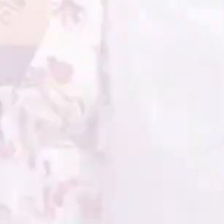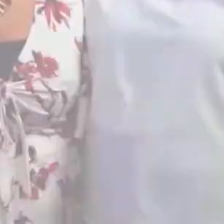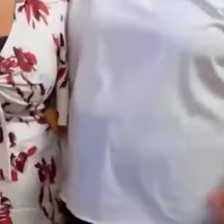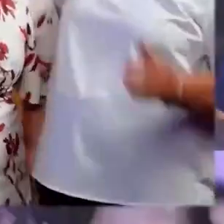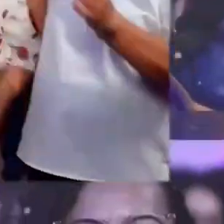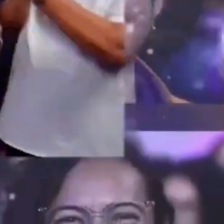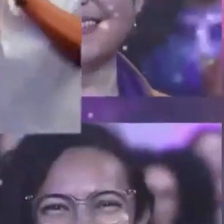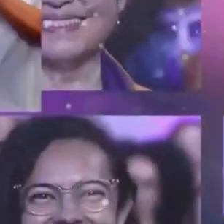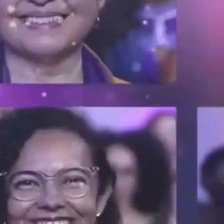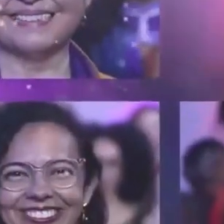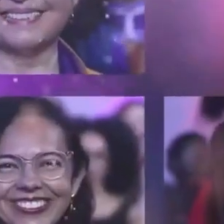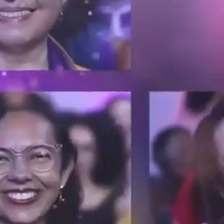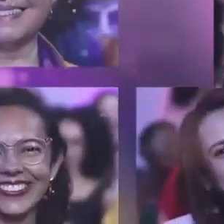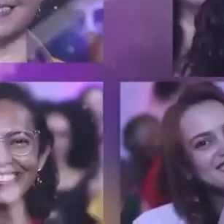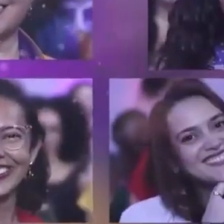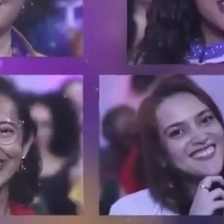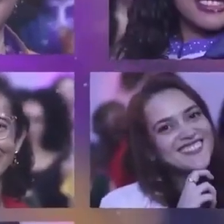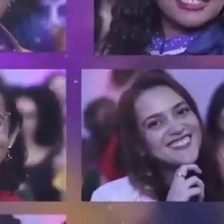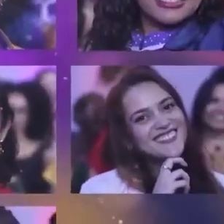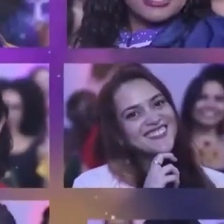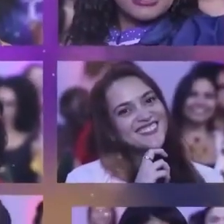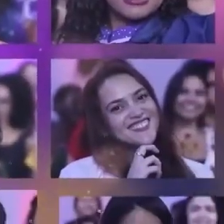Brasil.